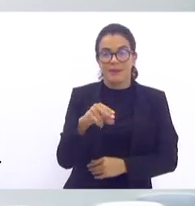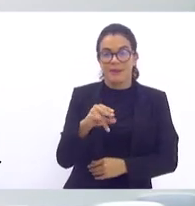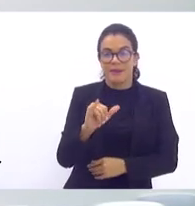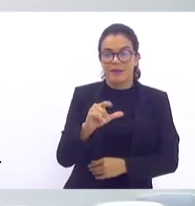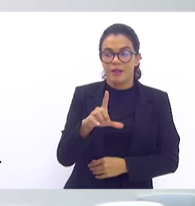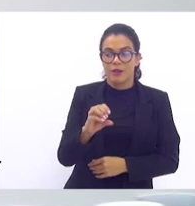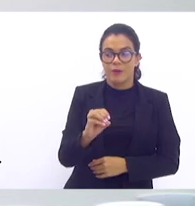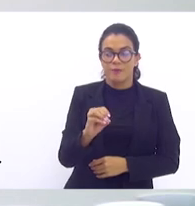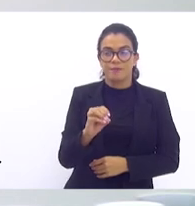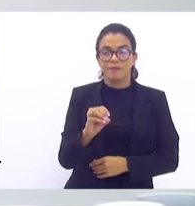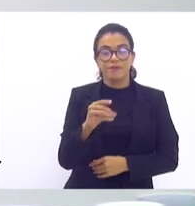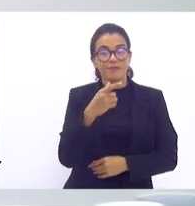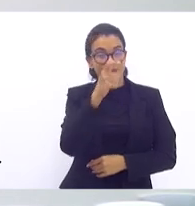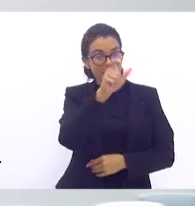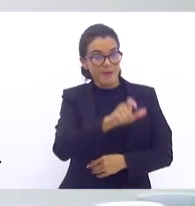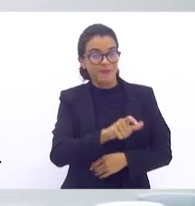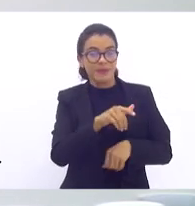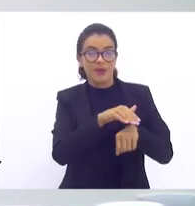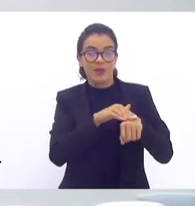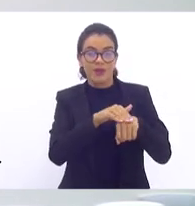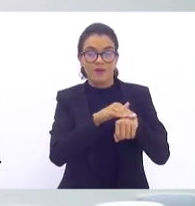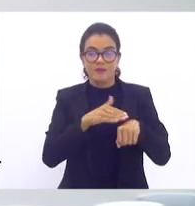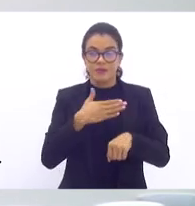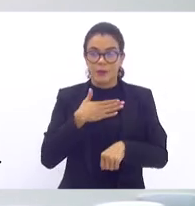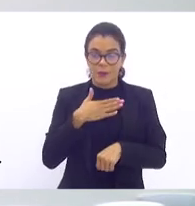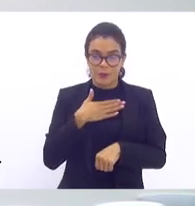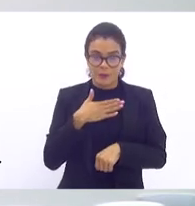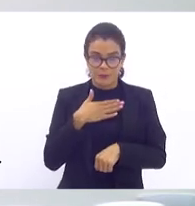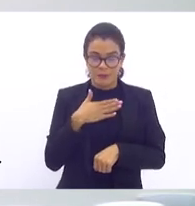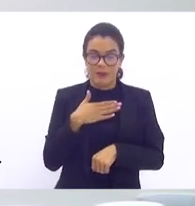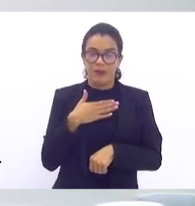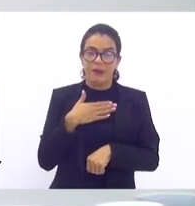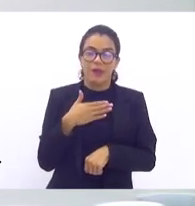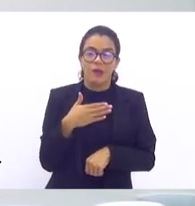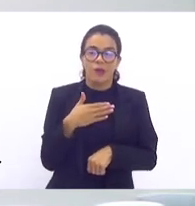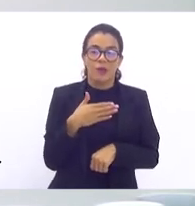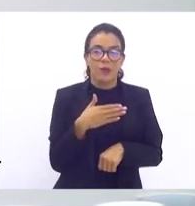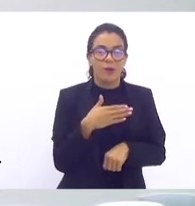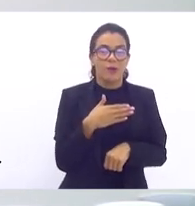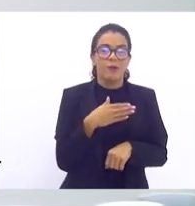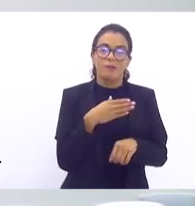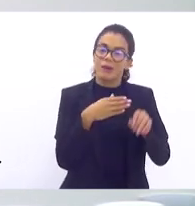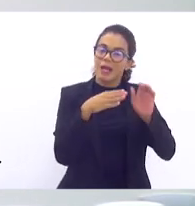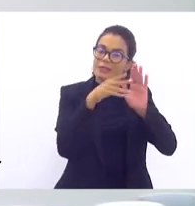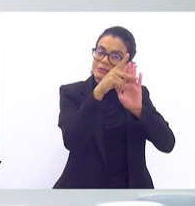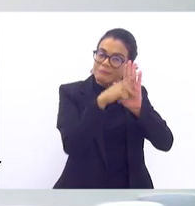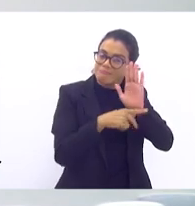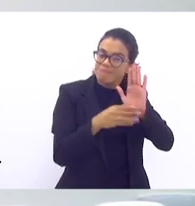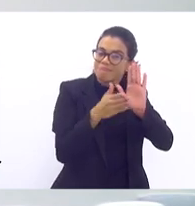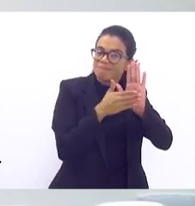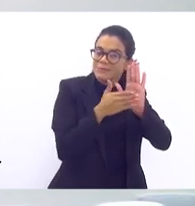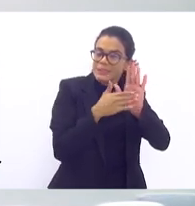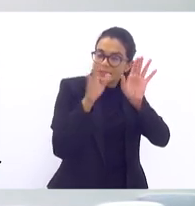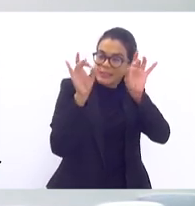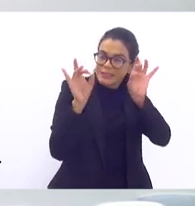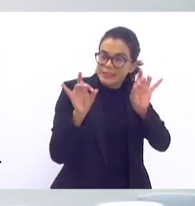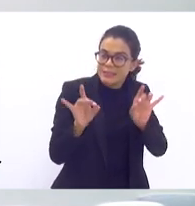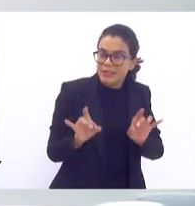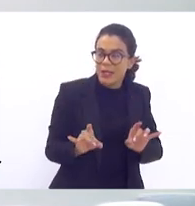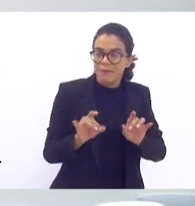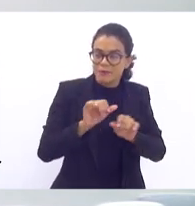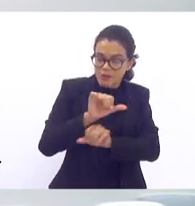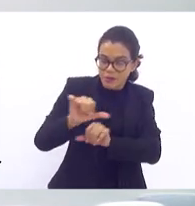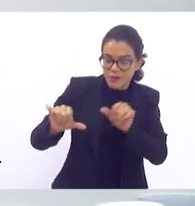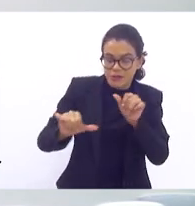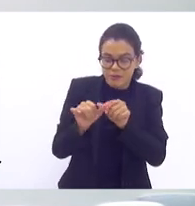quando ele falou comigo é para esse programa especial se tornar um programa Permanente